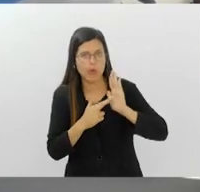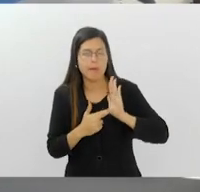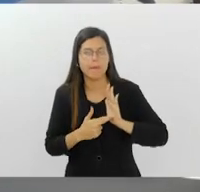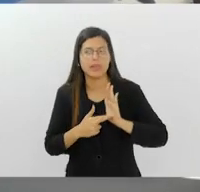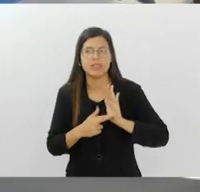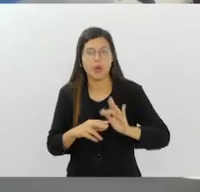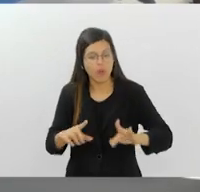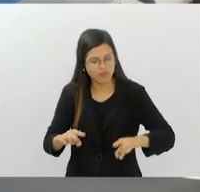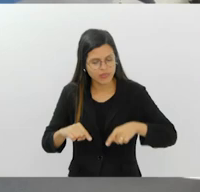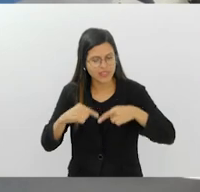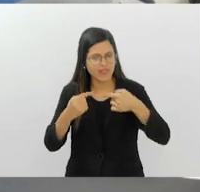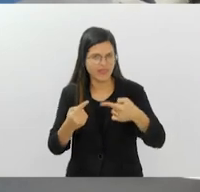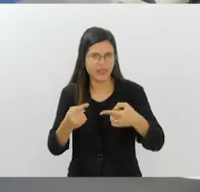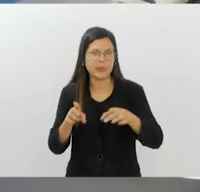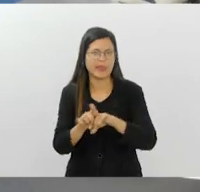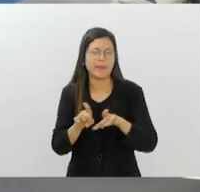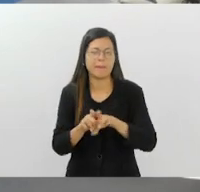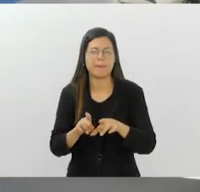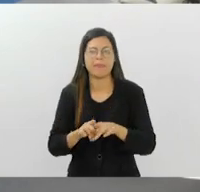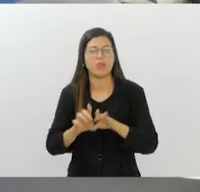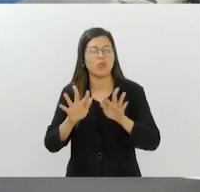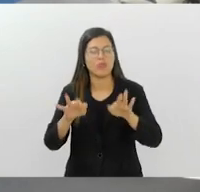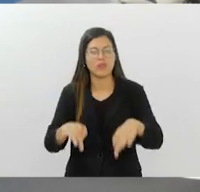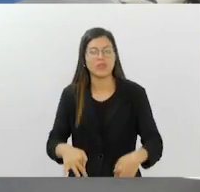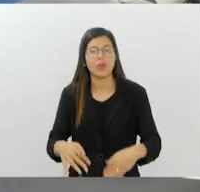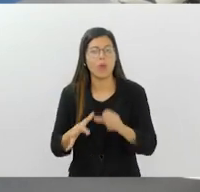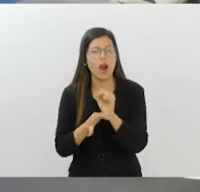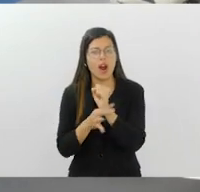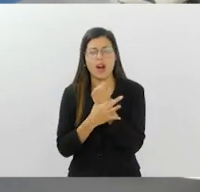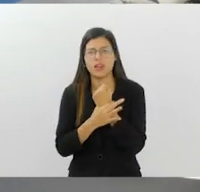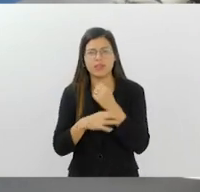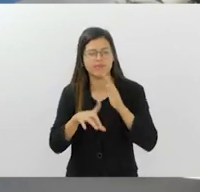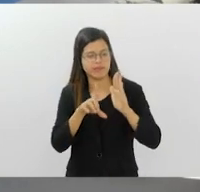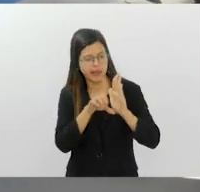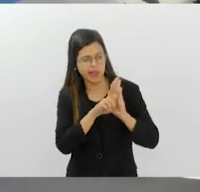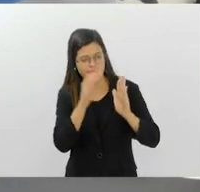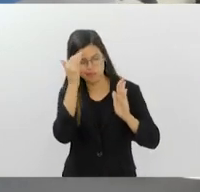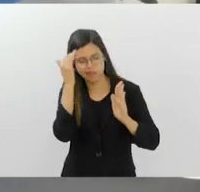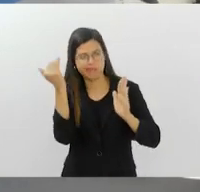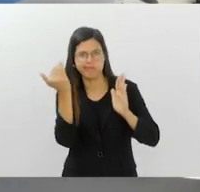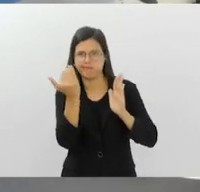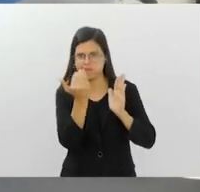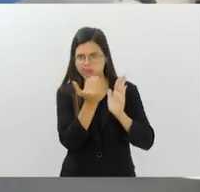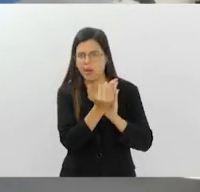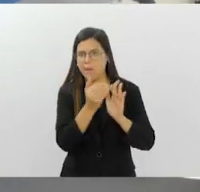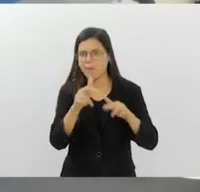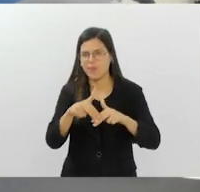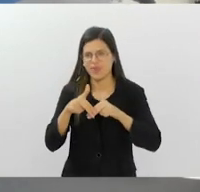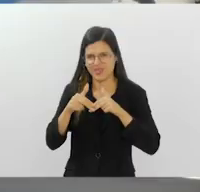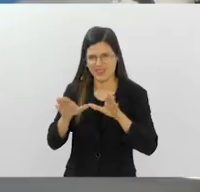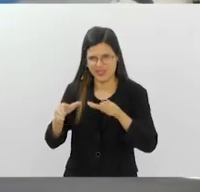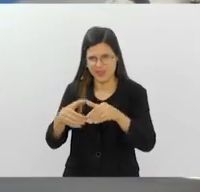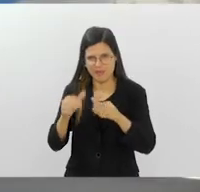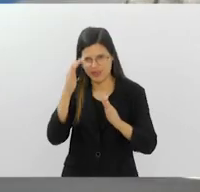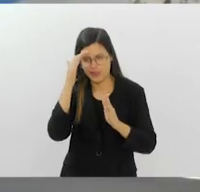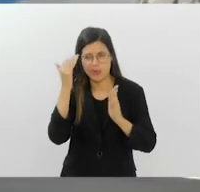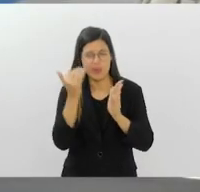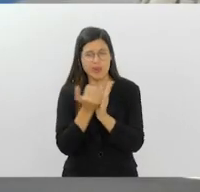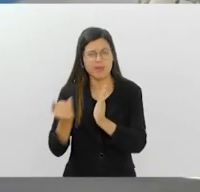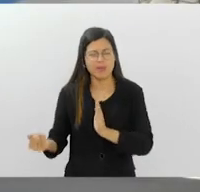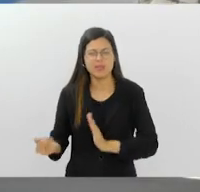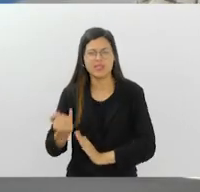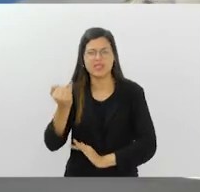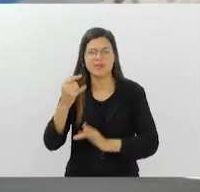desafio seguinte e por final garantir que a lei continua incumprimento então por isso que a comissão do cumpra é tão fundamental